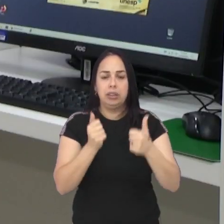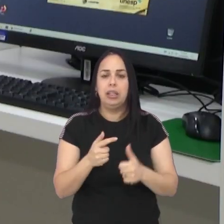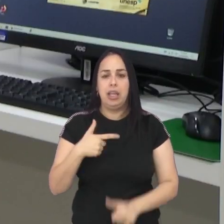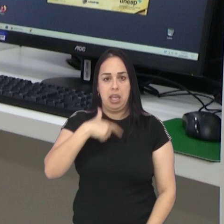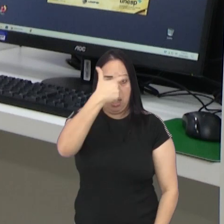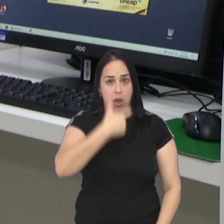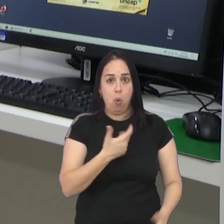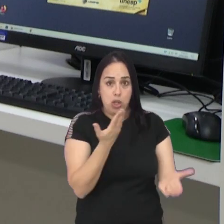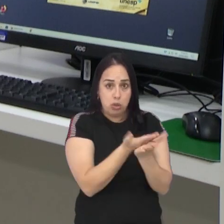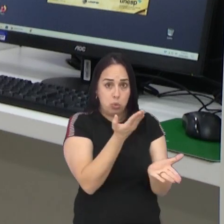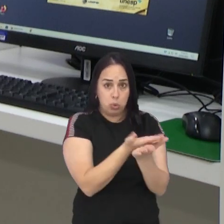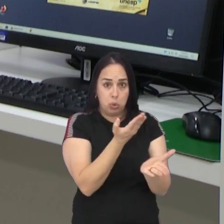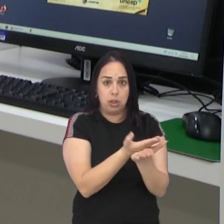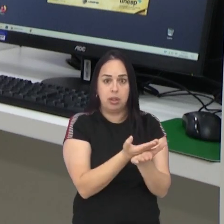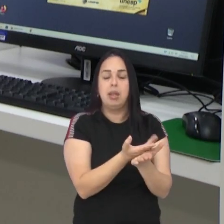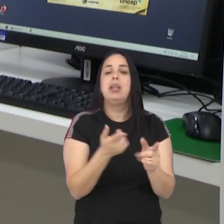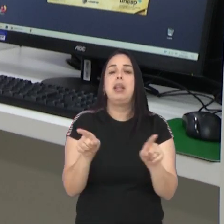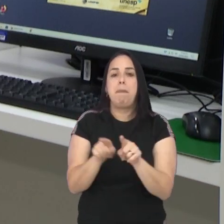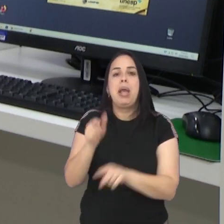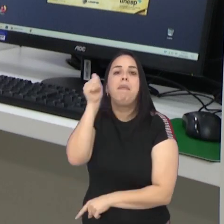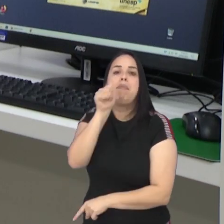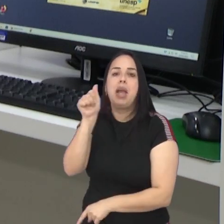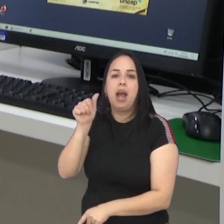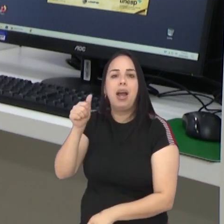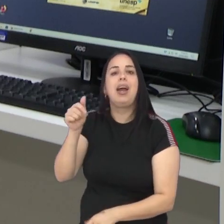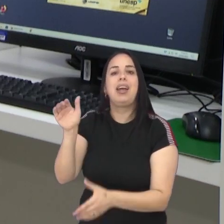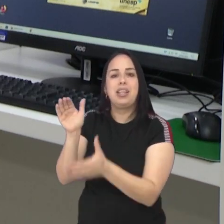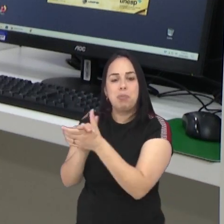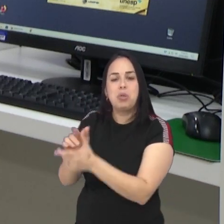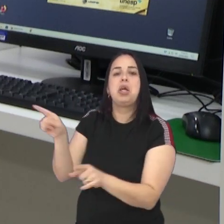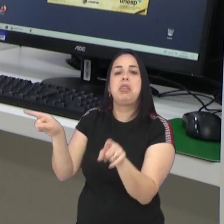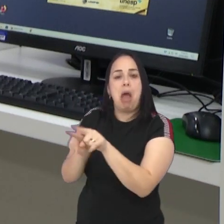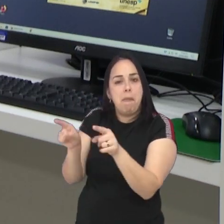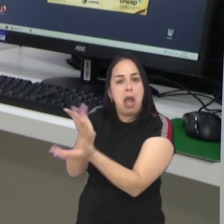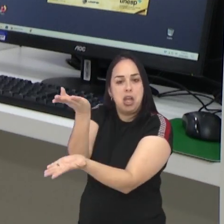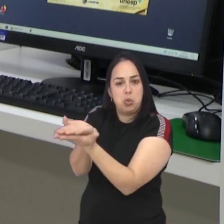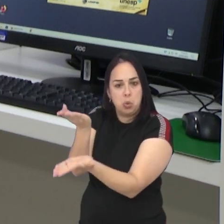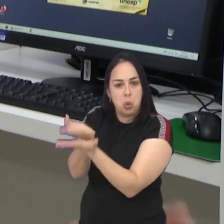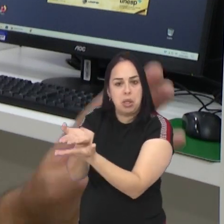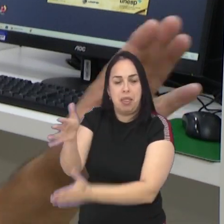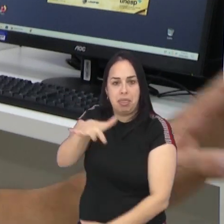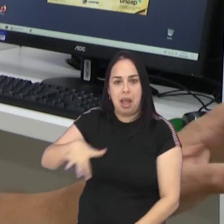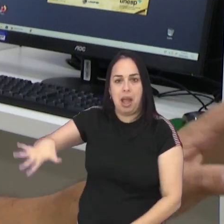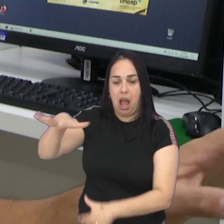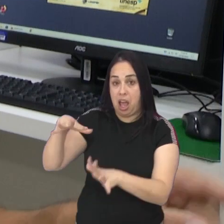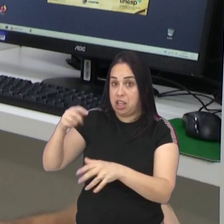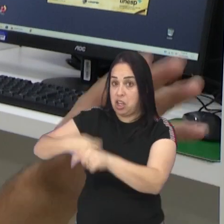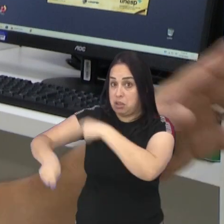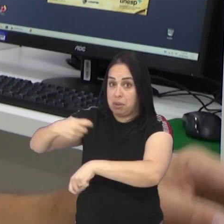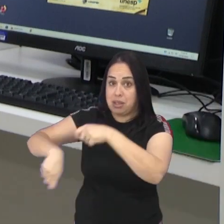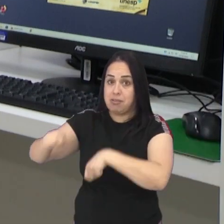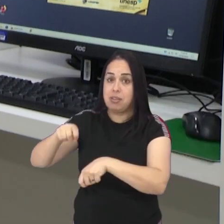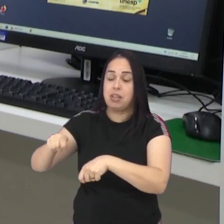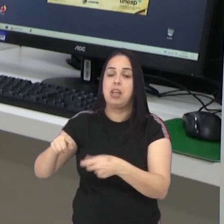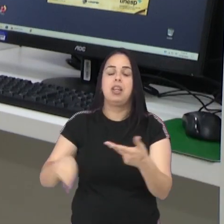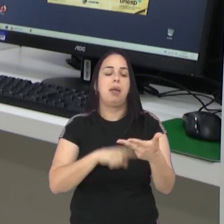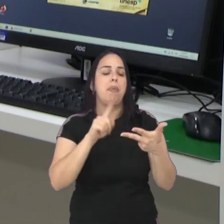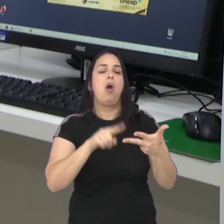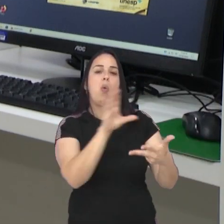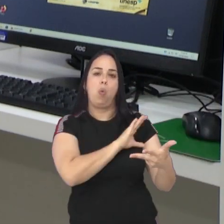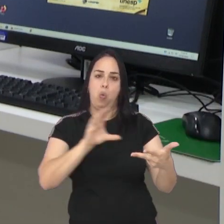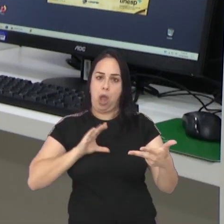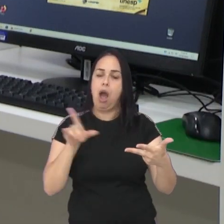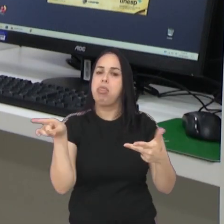só eu estudo na Univesp, como minha mulher também está na Univesp, ela está na área de administração, e tem